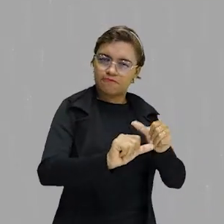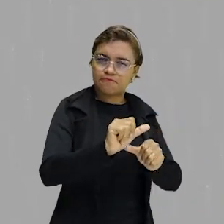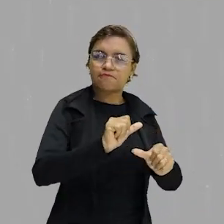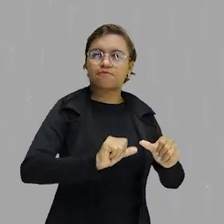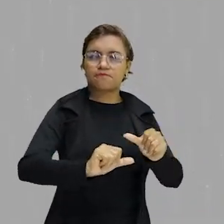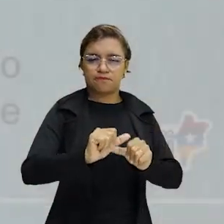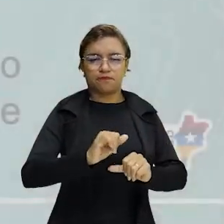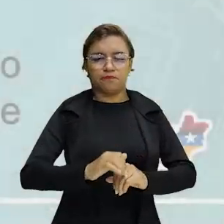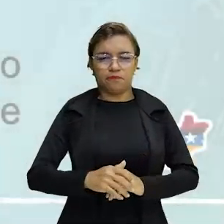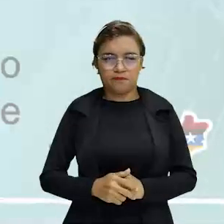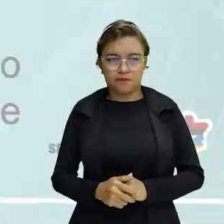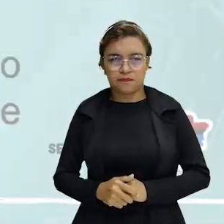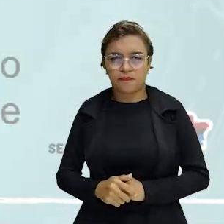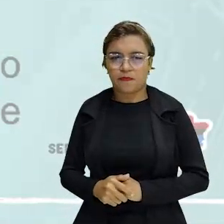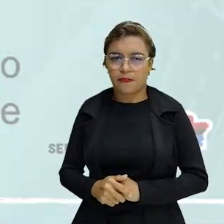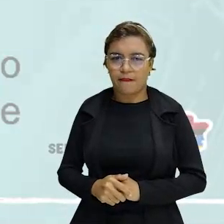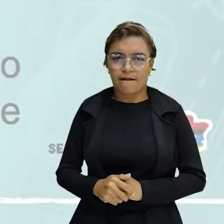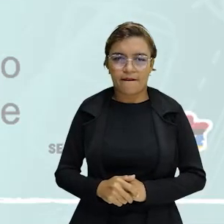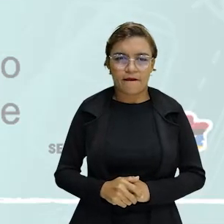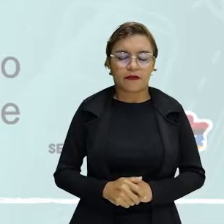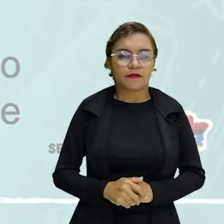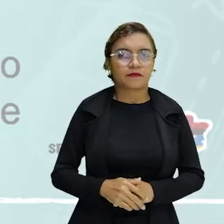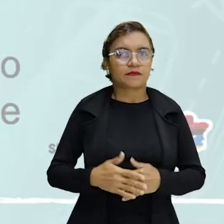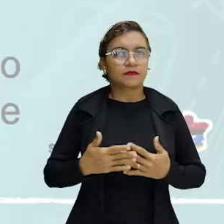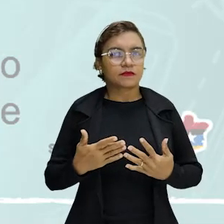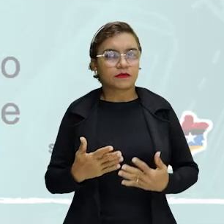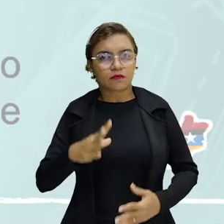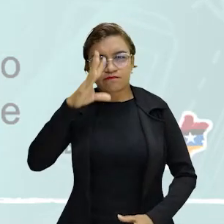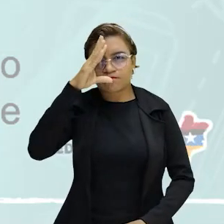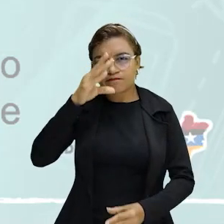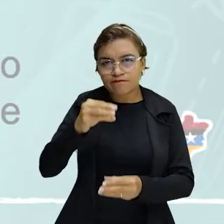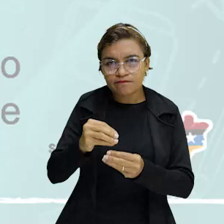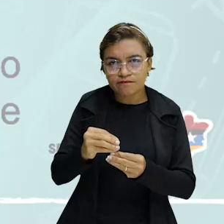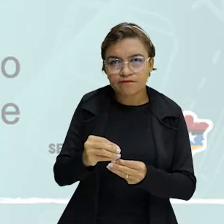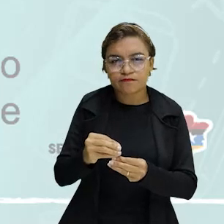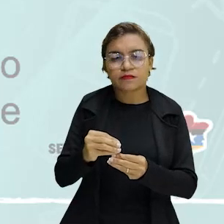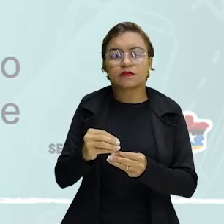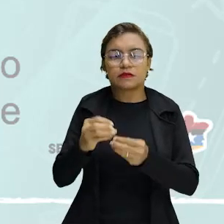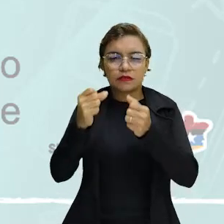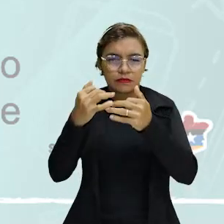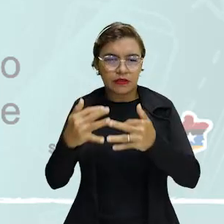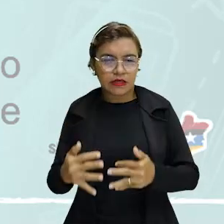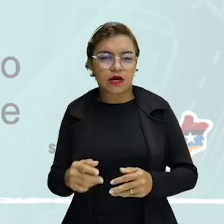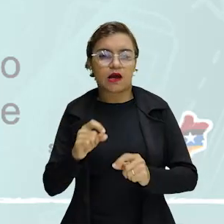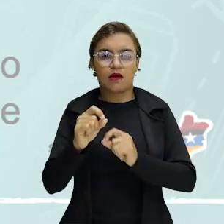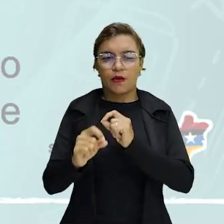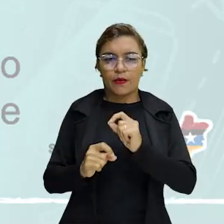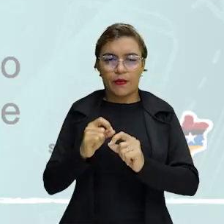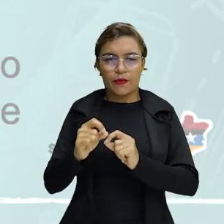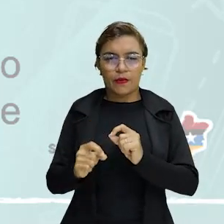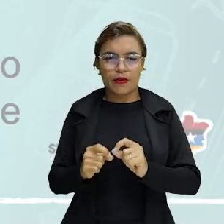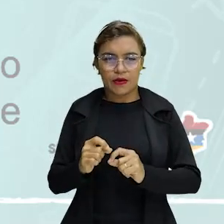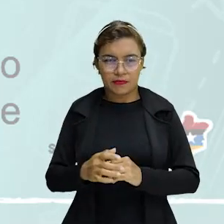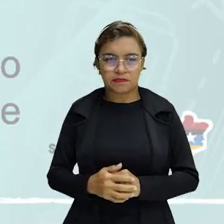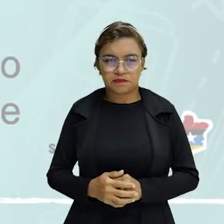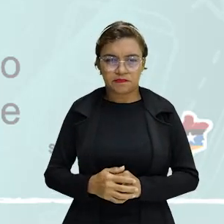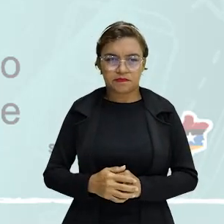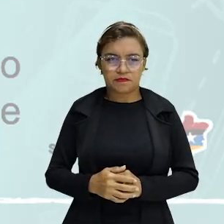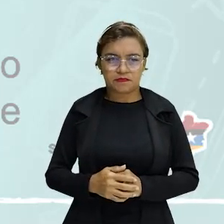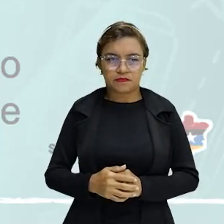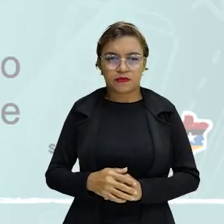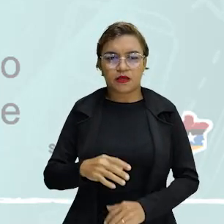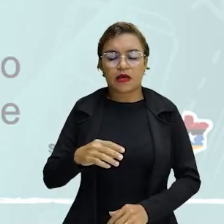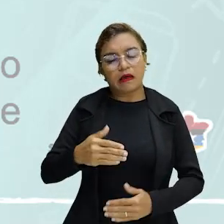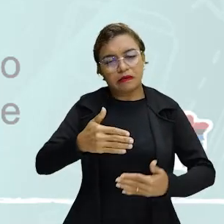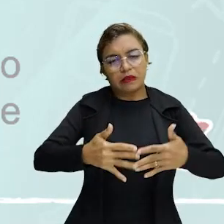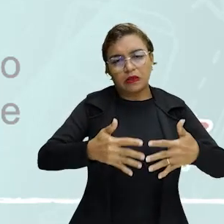beleza? Então, vamos aí sintetizar esse raciocínio. Então, o tectonismo, né, é conceituado como um conjunto de